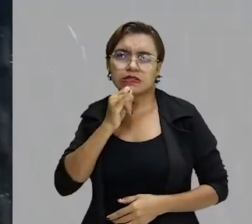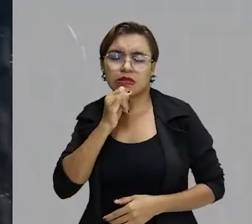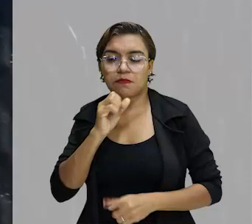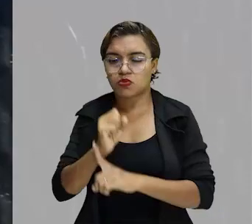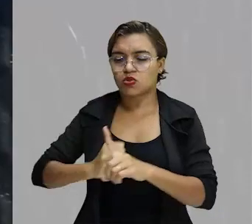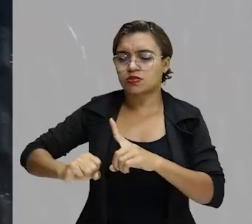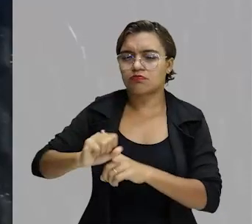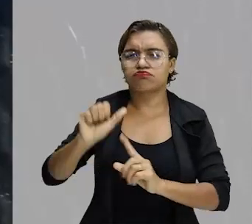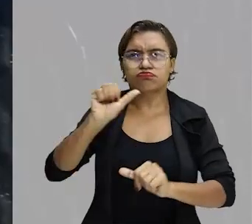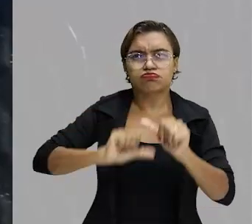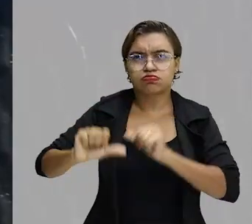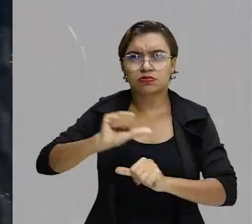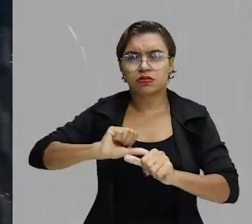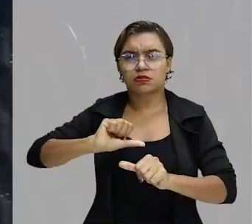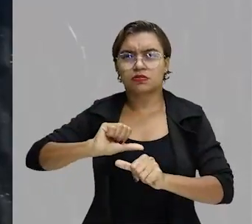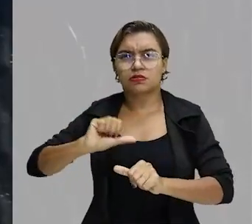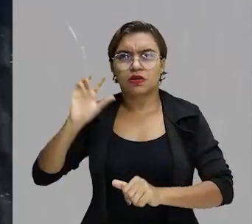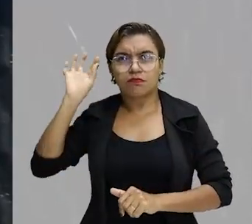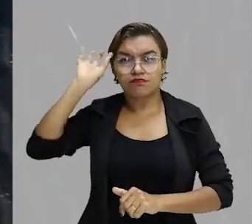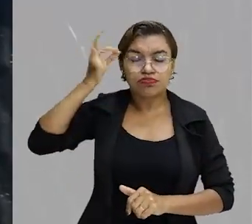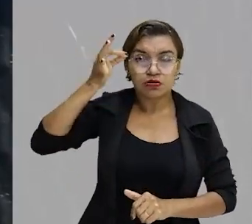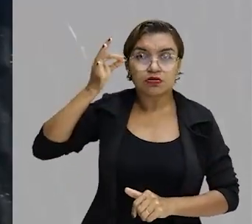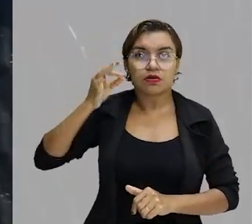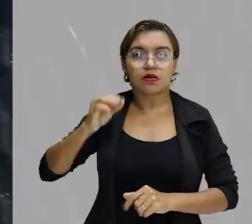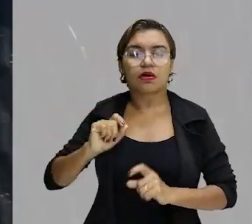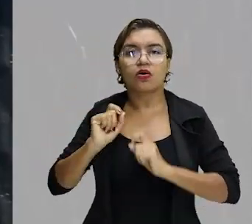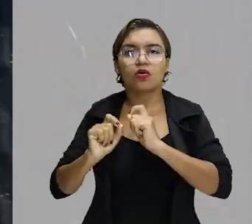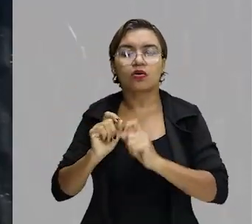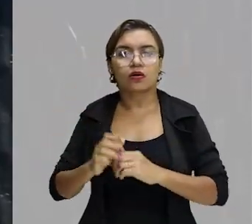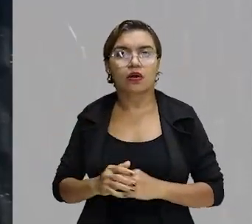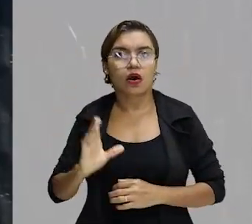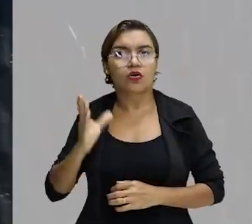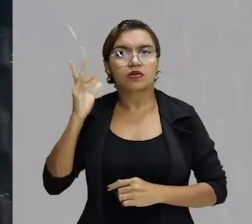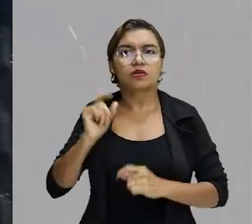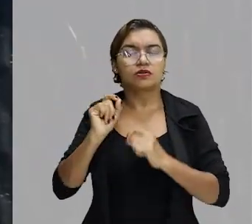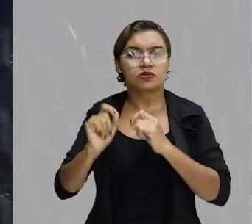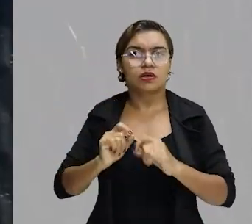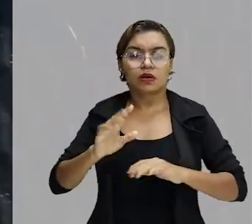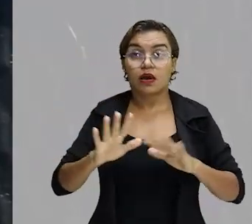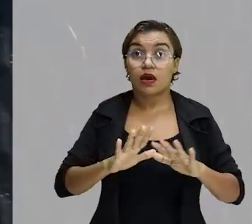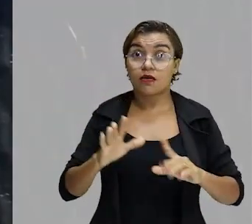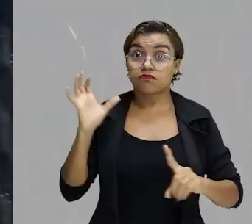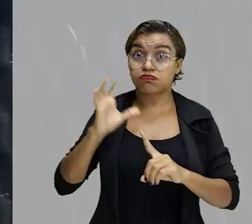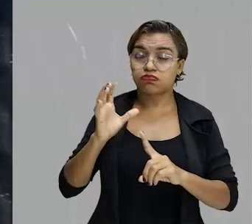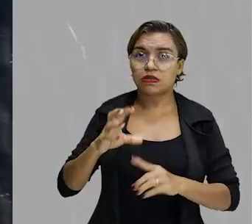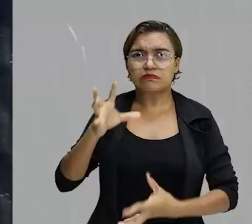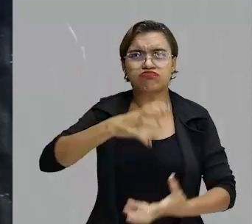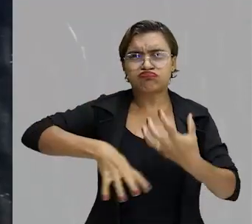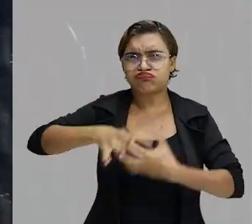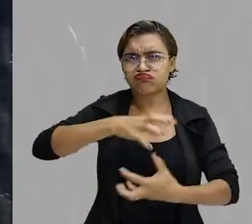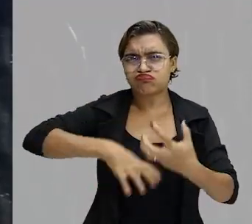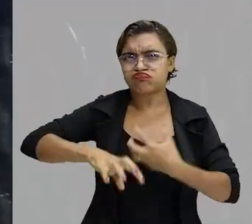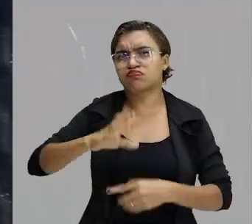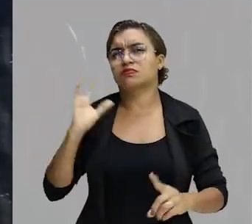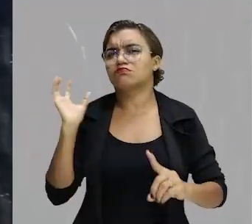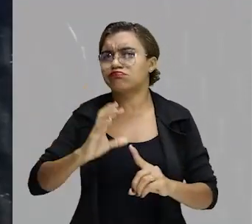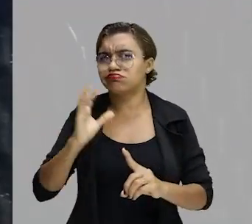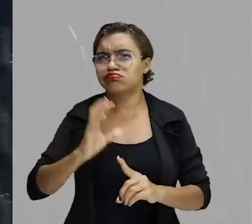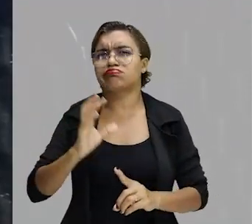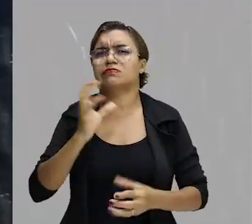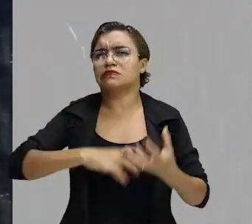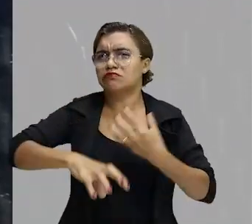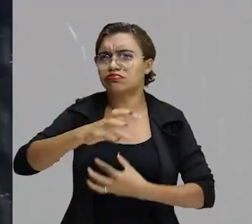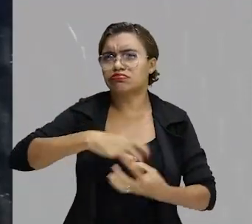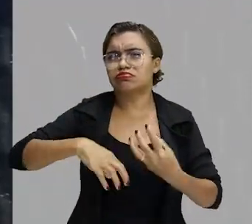quando elas acontecem muito rápido, né, muito de repente, causadas pelos movimentos, constituíam fonte de desordem. Mais uma vez, a questão